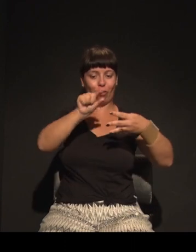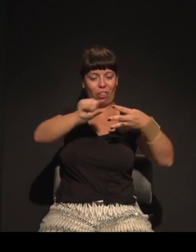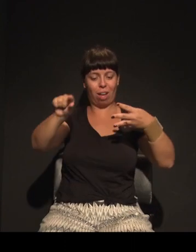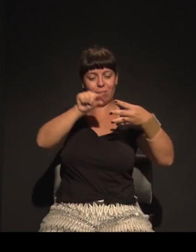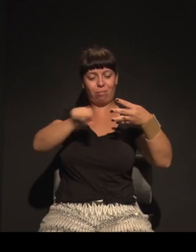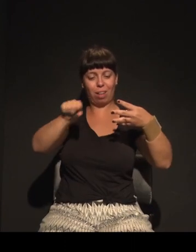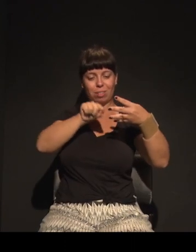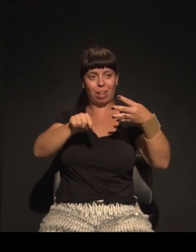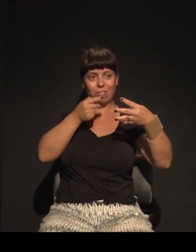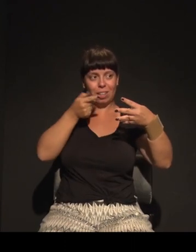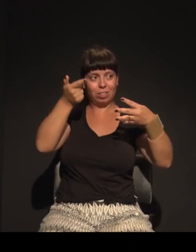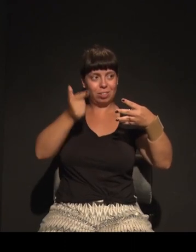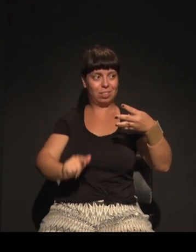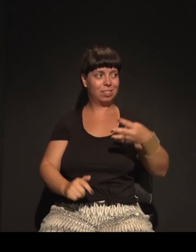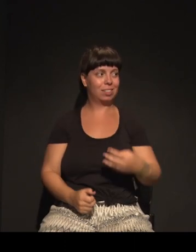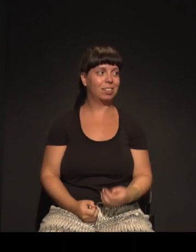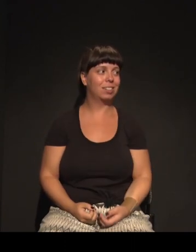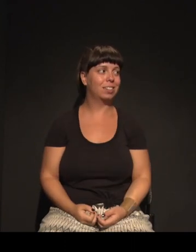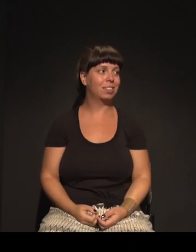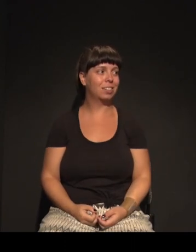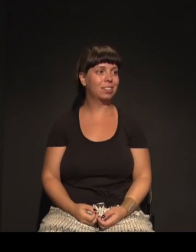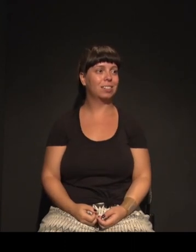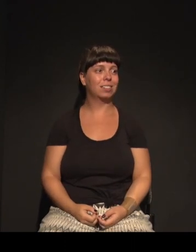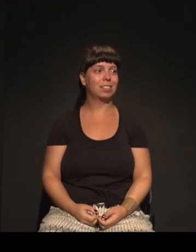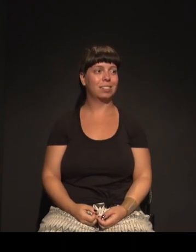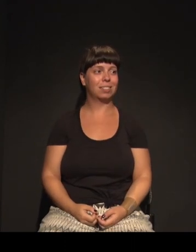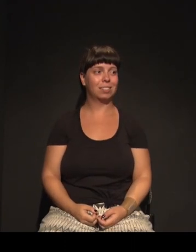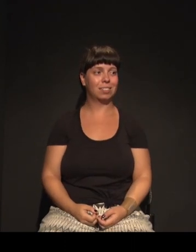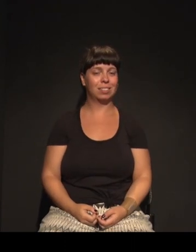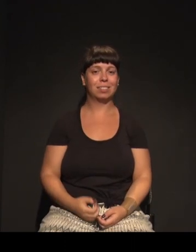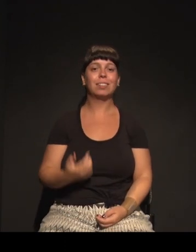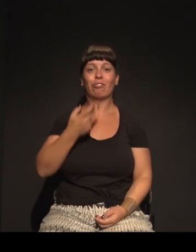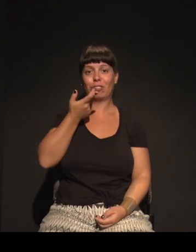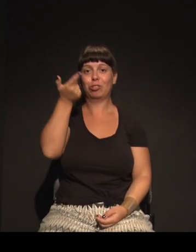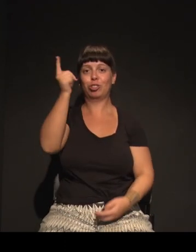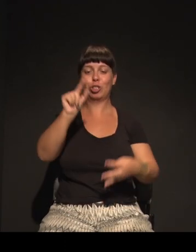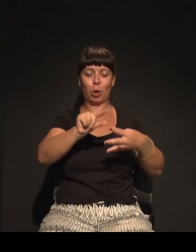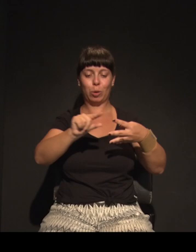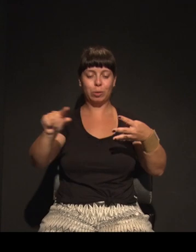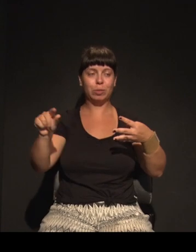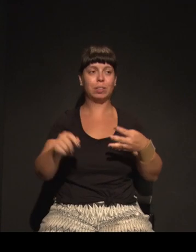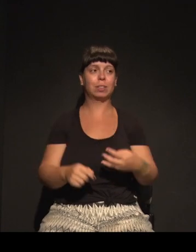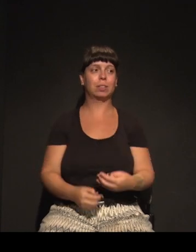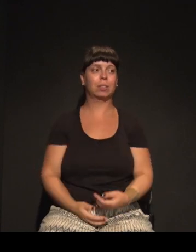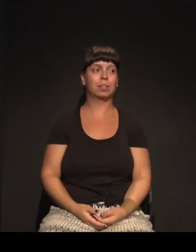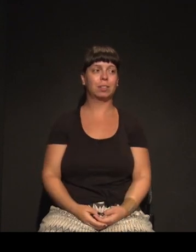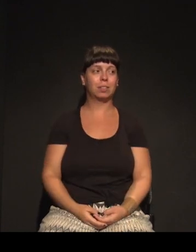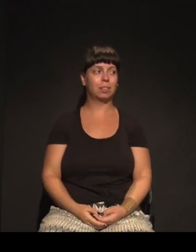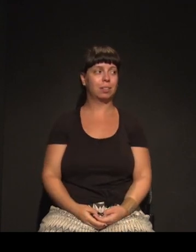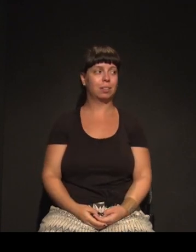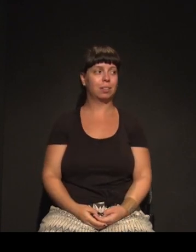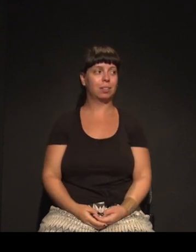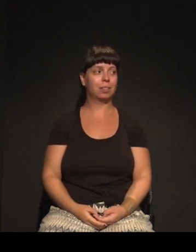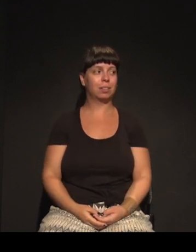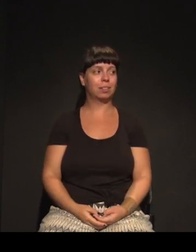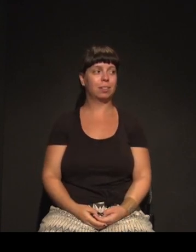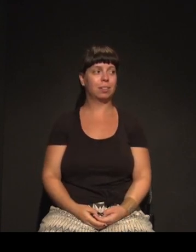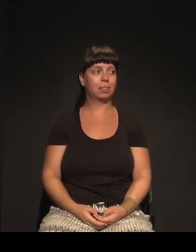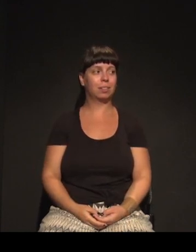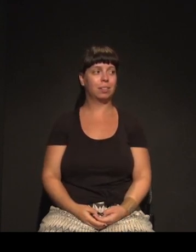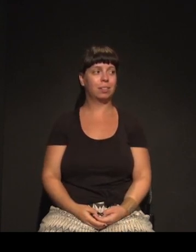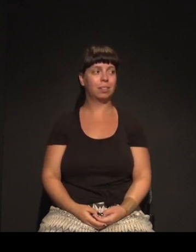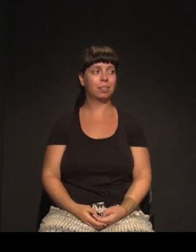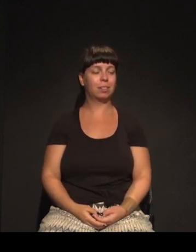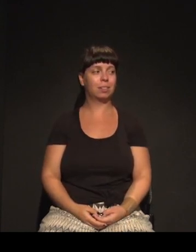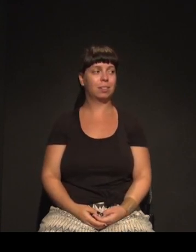o atacama é praxe petrin baixo tietê na rampa calhar é